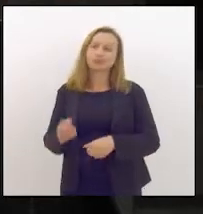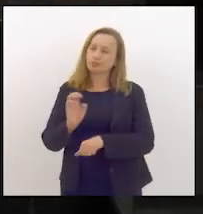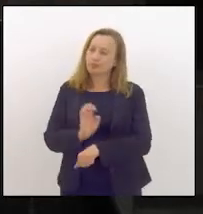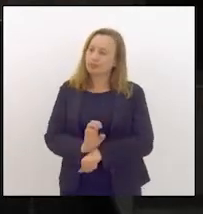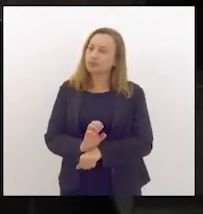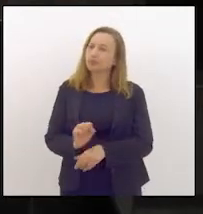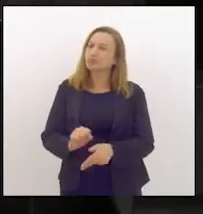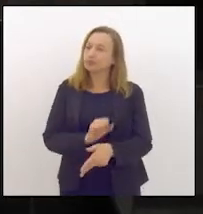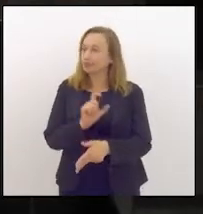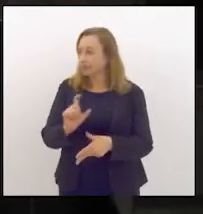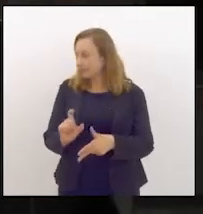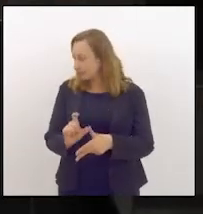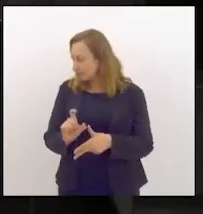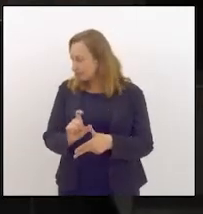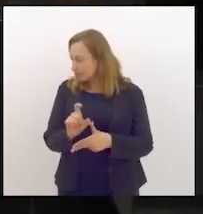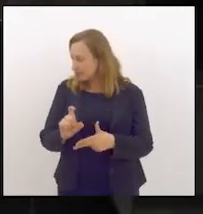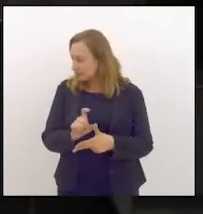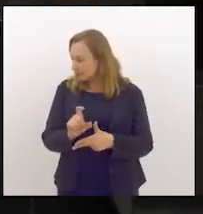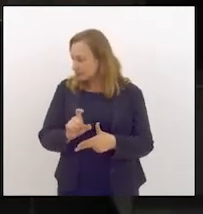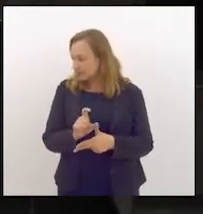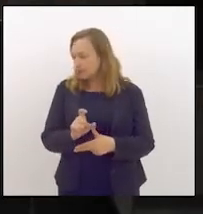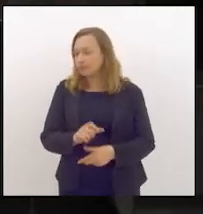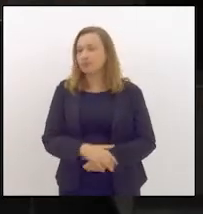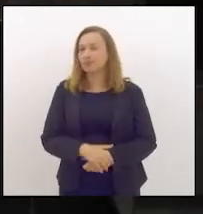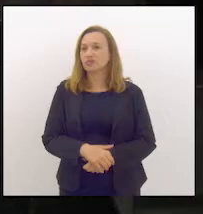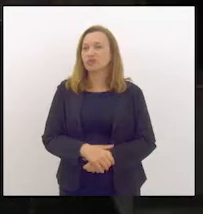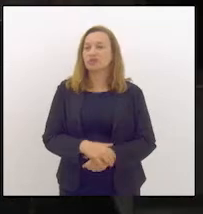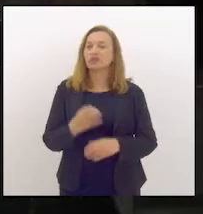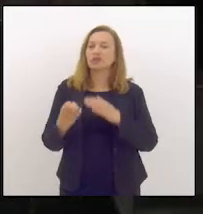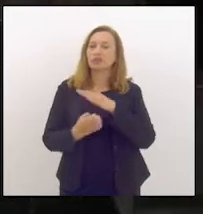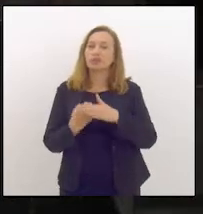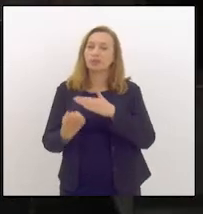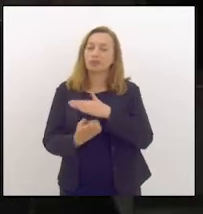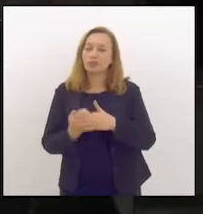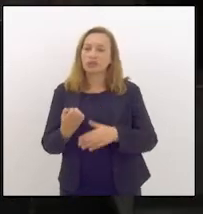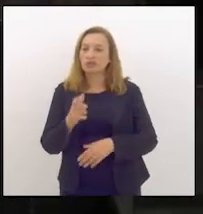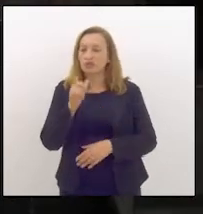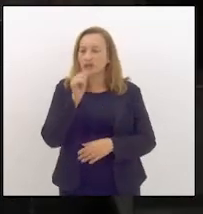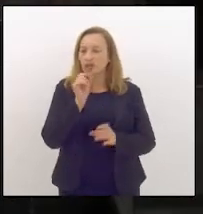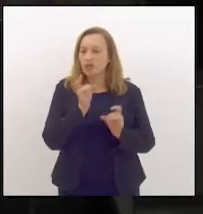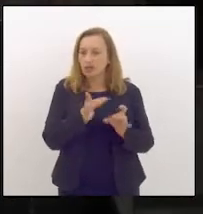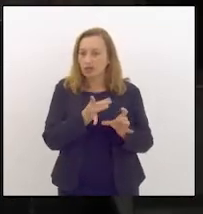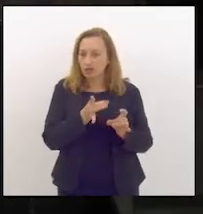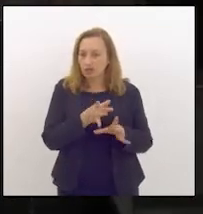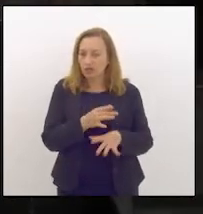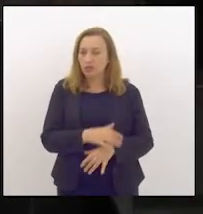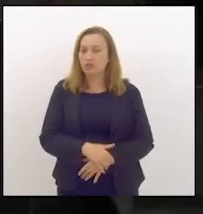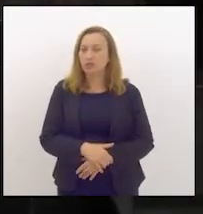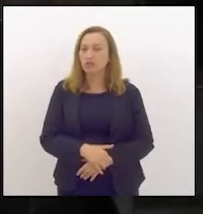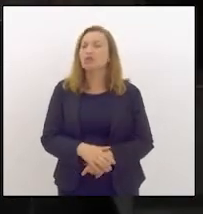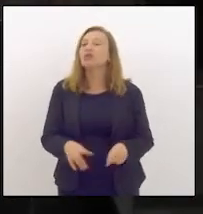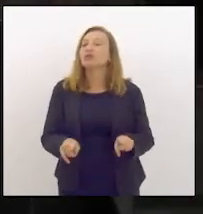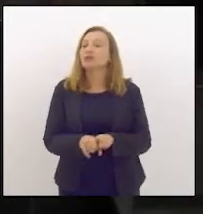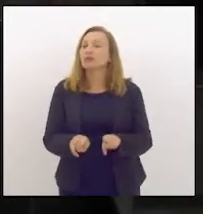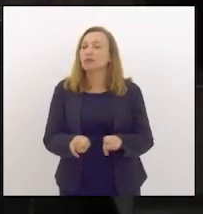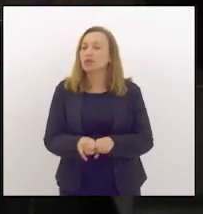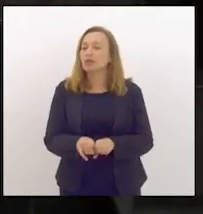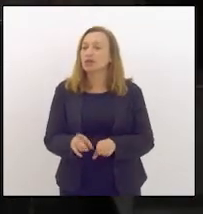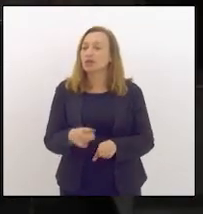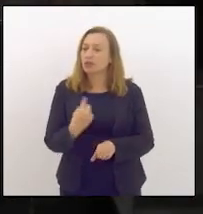Poder Executivo a concessão das e da iniciativa privada e teve a nossa posição